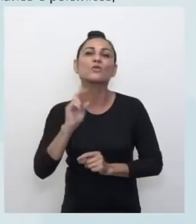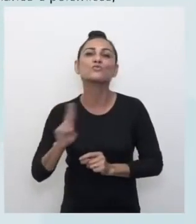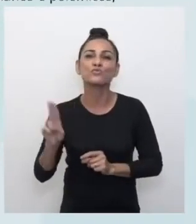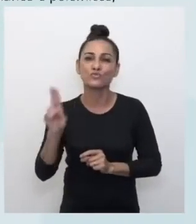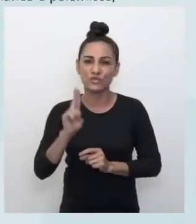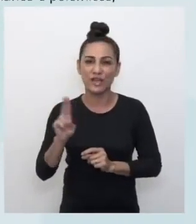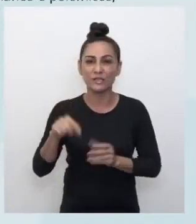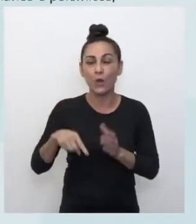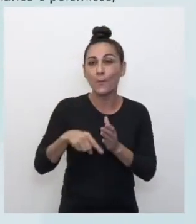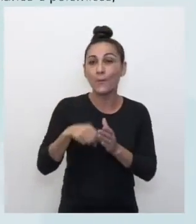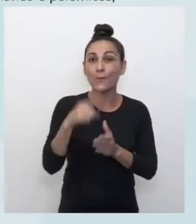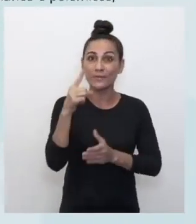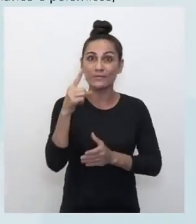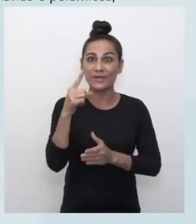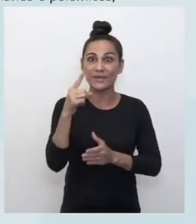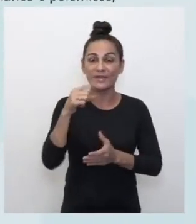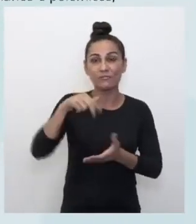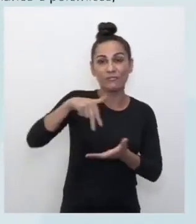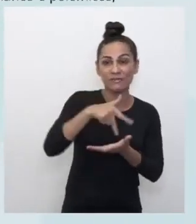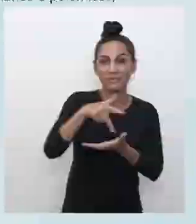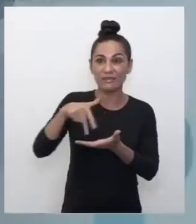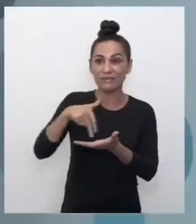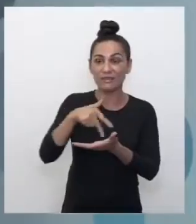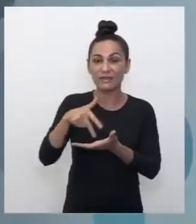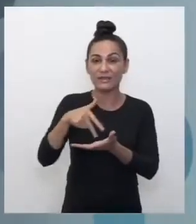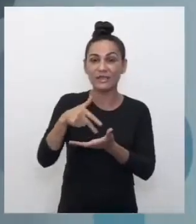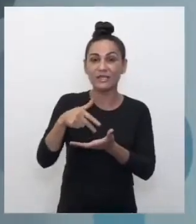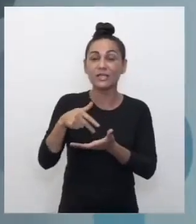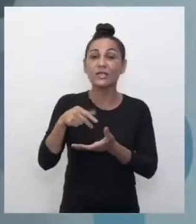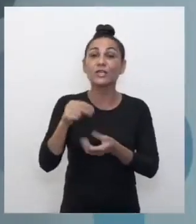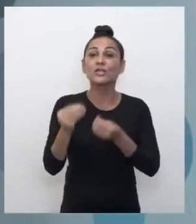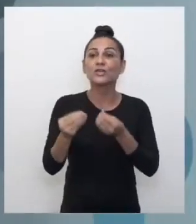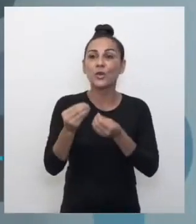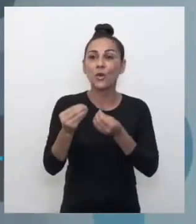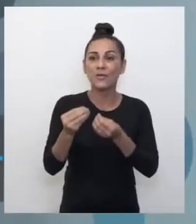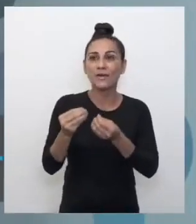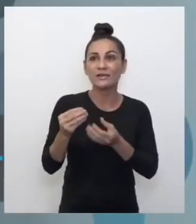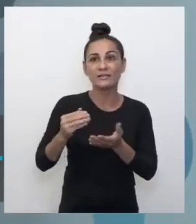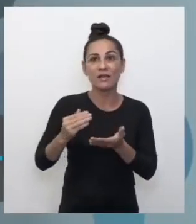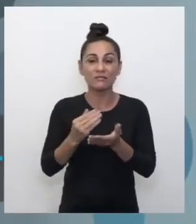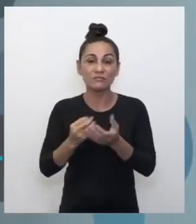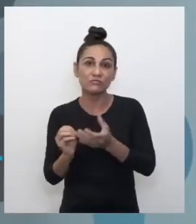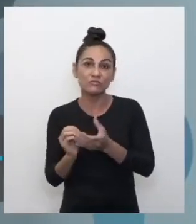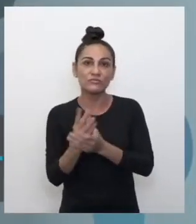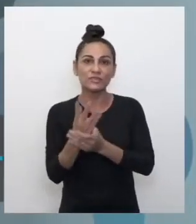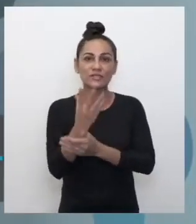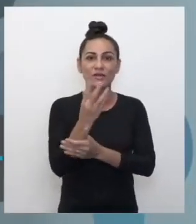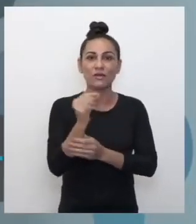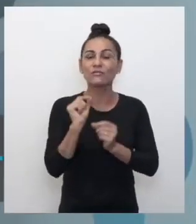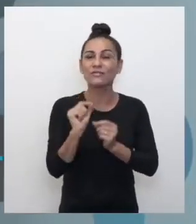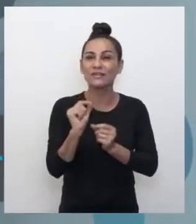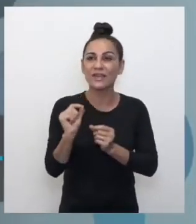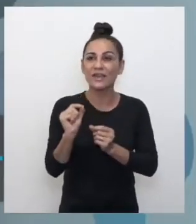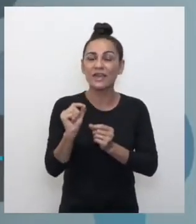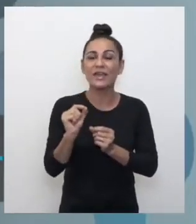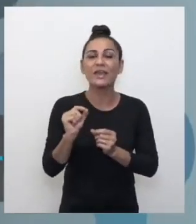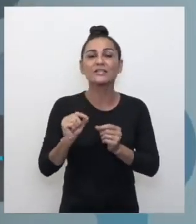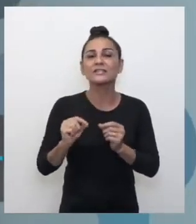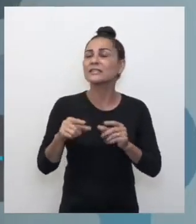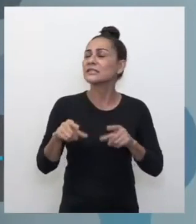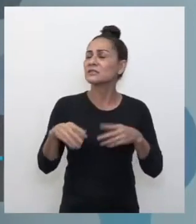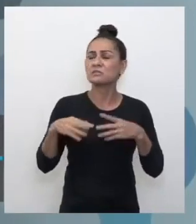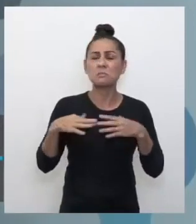dançarino, né, o primeiro coreógrafo, que começa a trazer temas assim que são que são extremamente complicados,